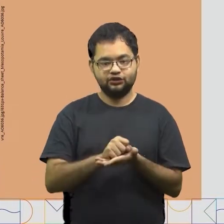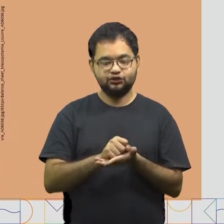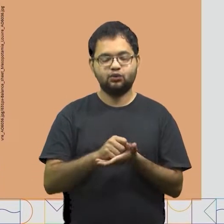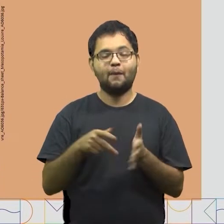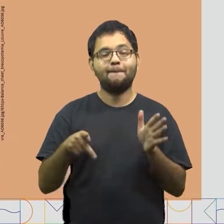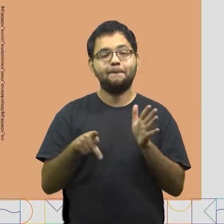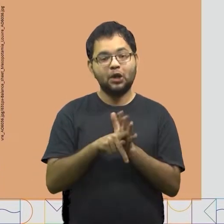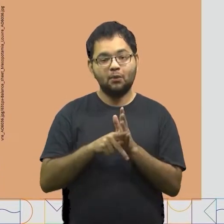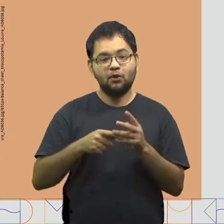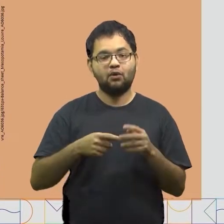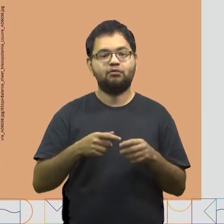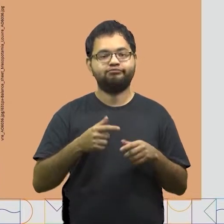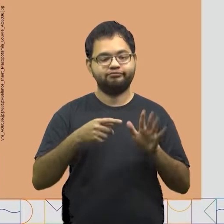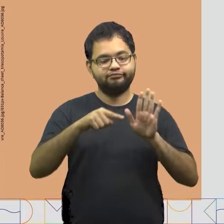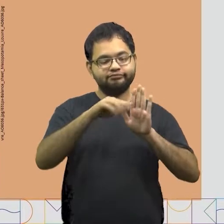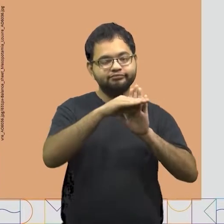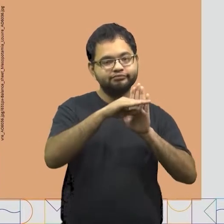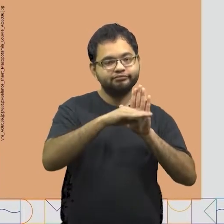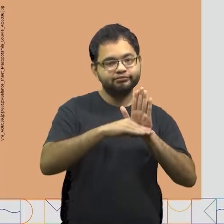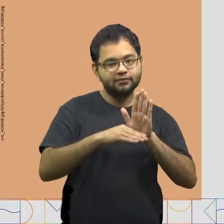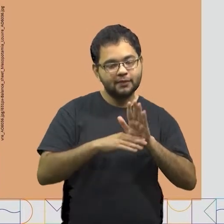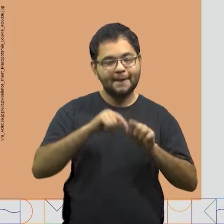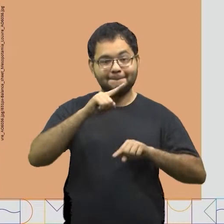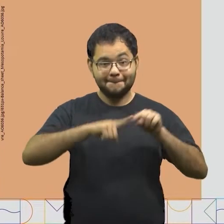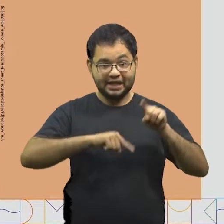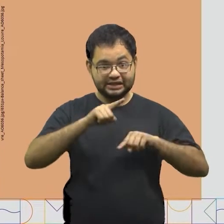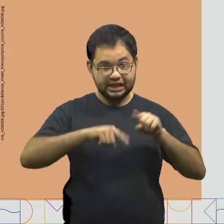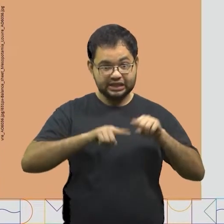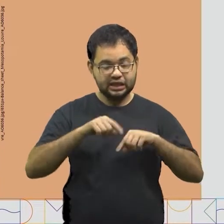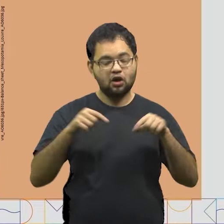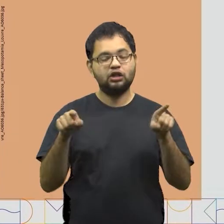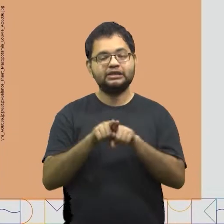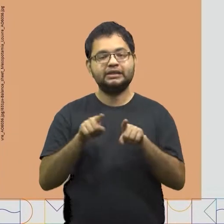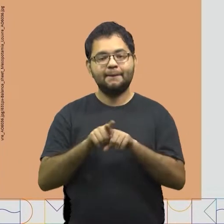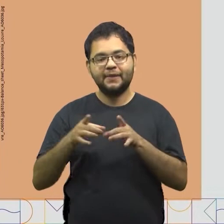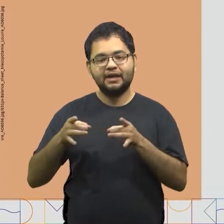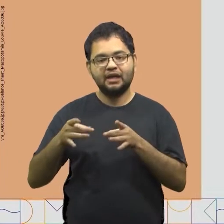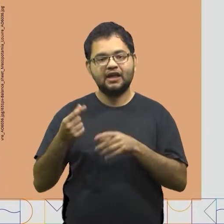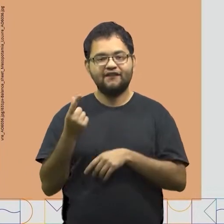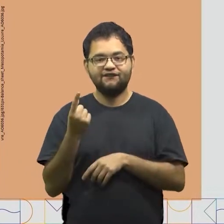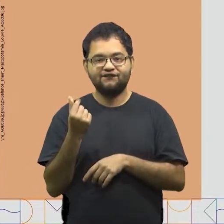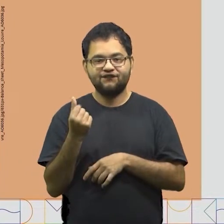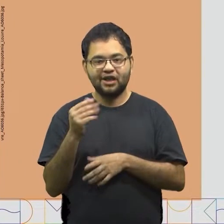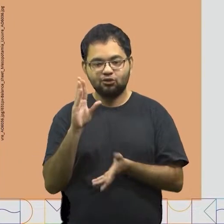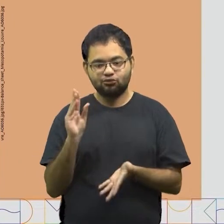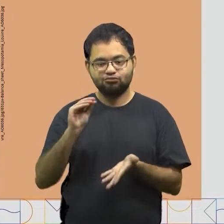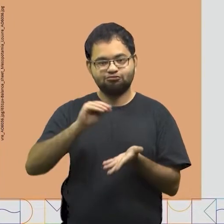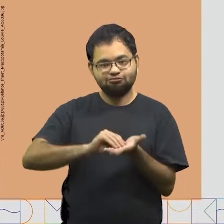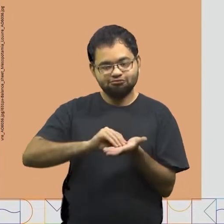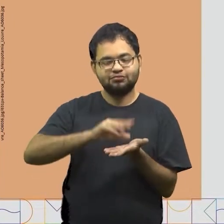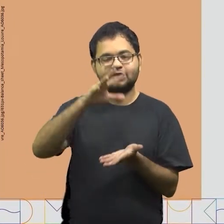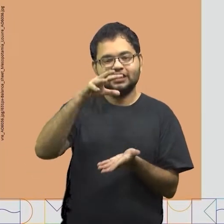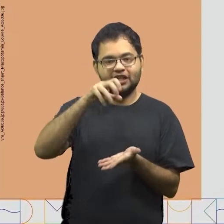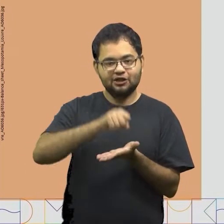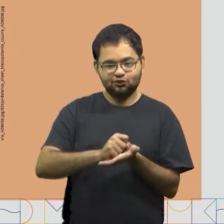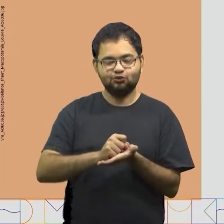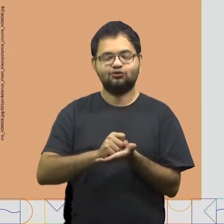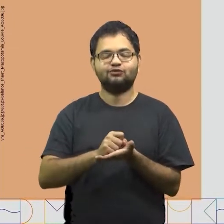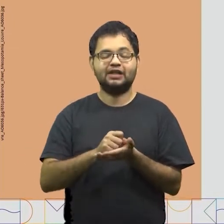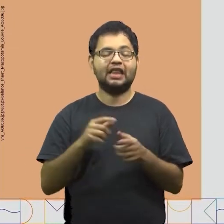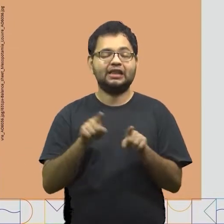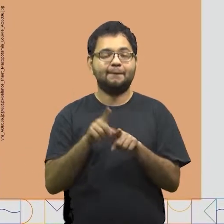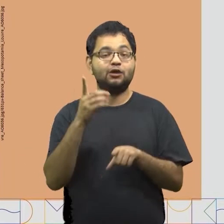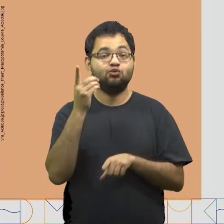balanço anual de uma oficina de cerâmica da cidade de ur com registro de matérias-primas e